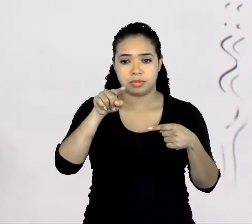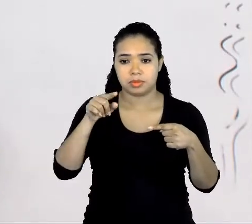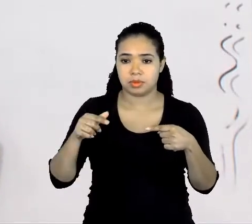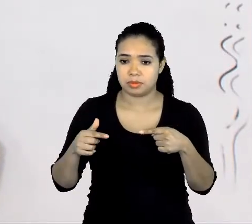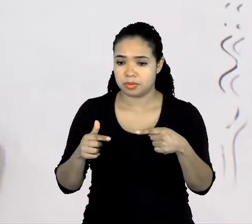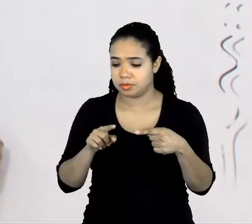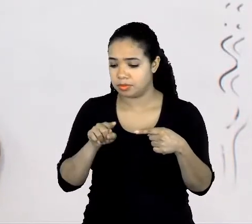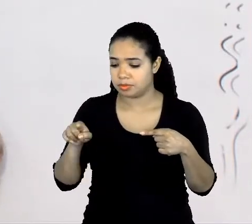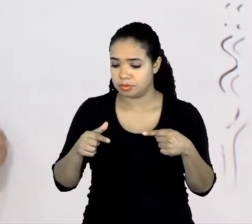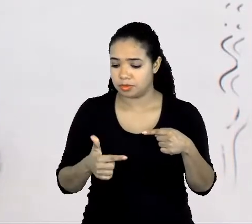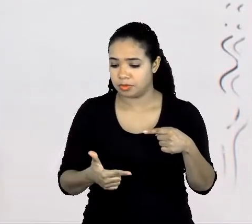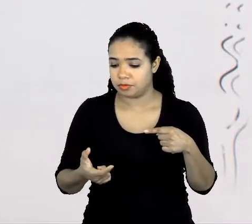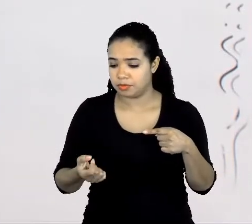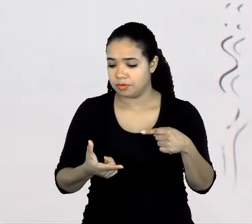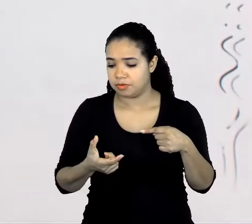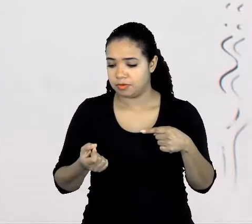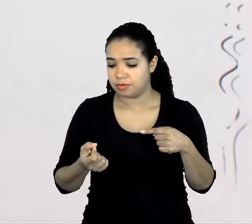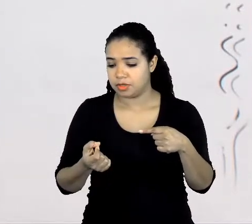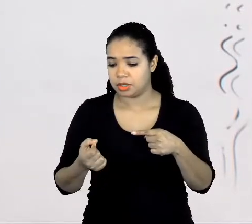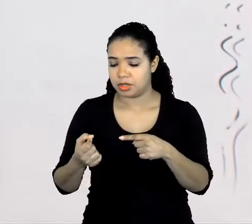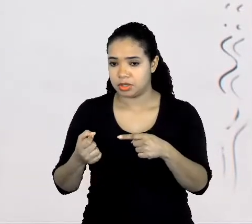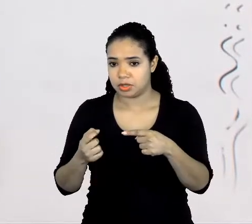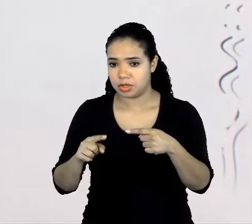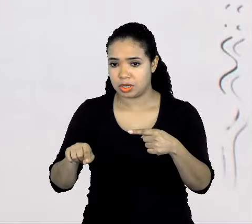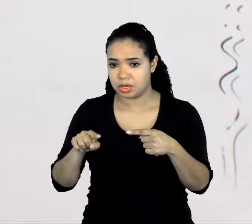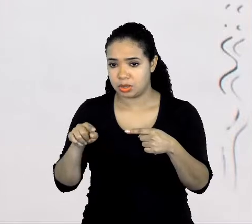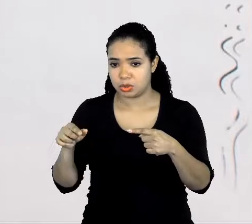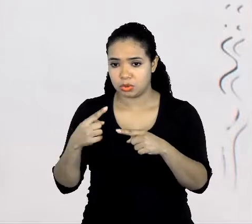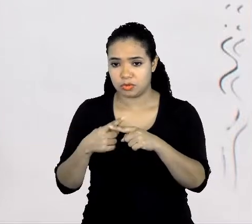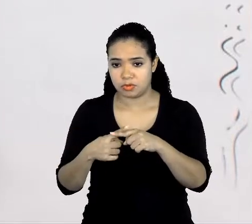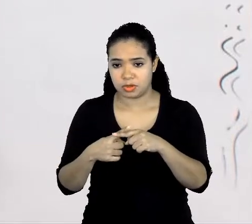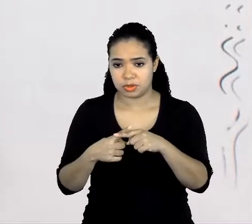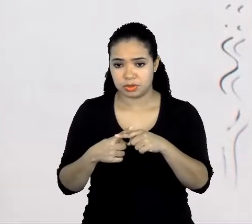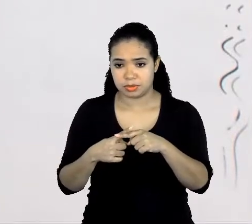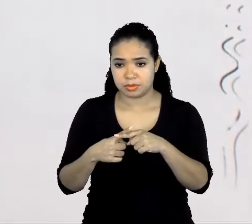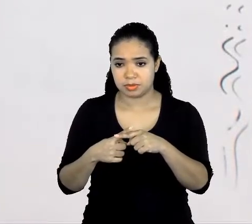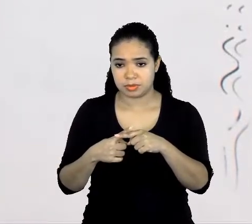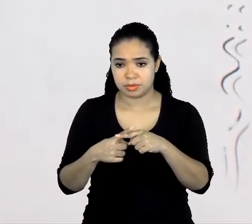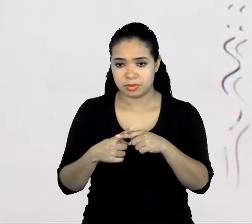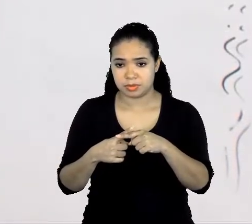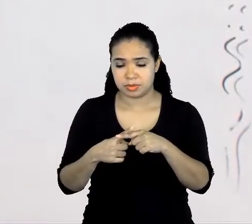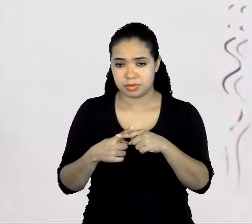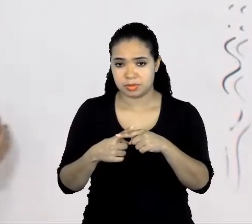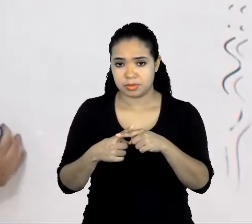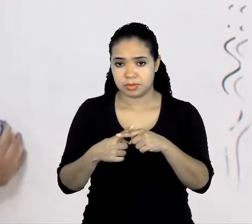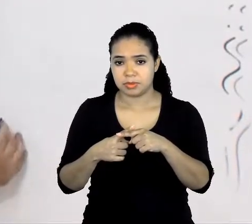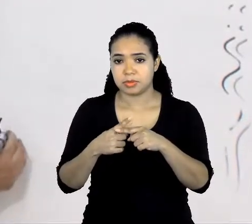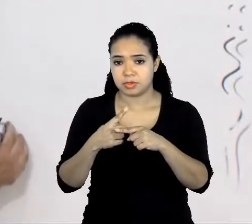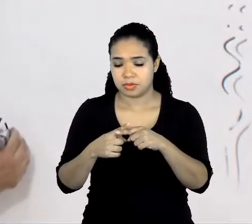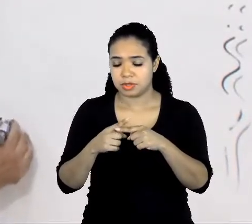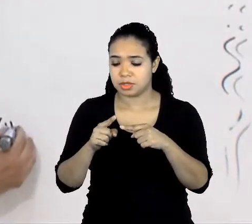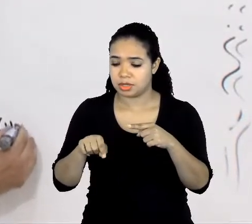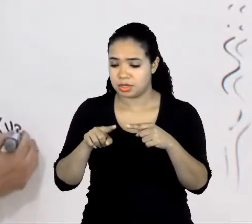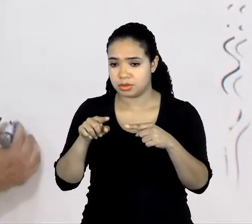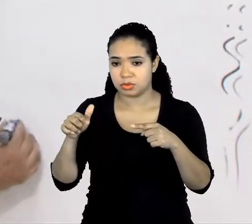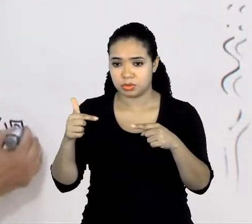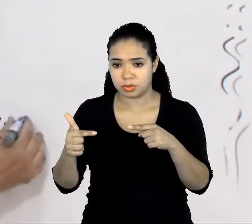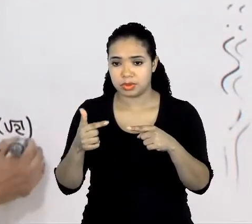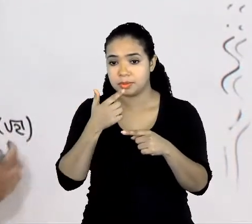20 vezes raiz de 2, aliás, que seria isso aqui, multiplicado por raiz de